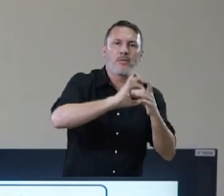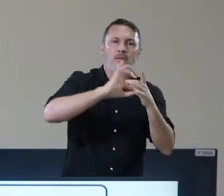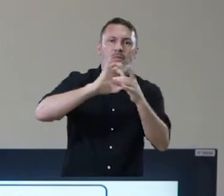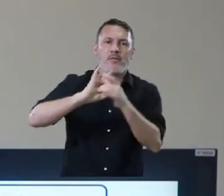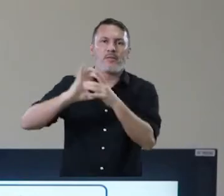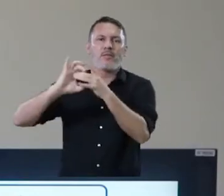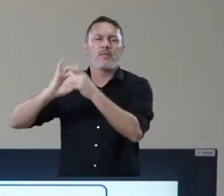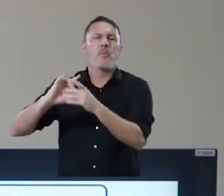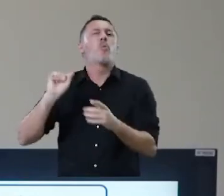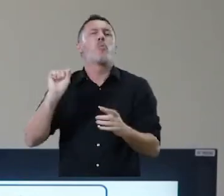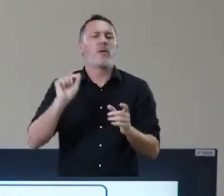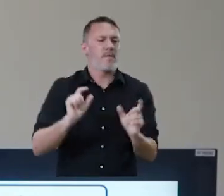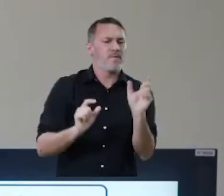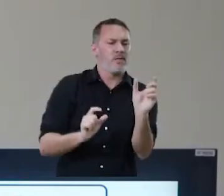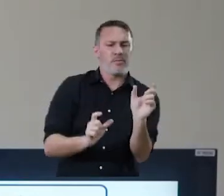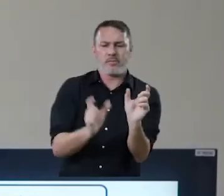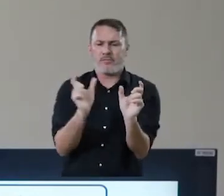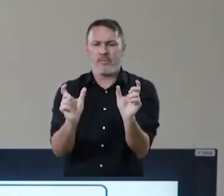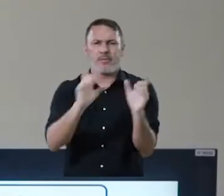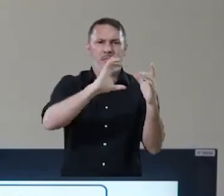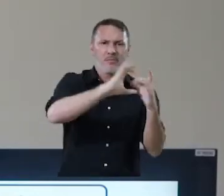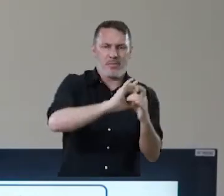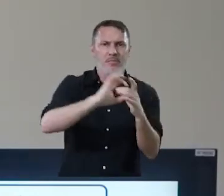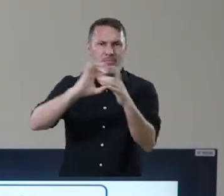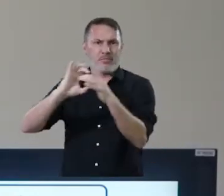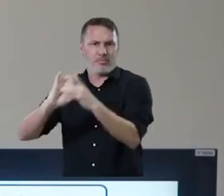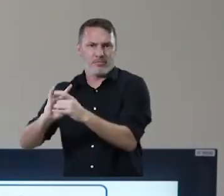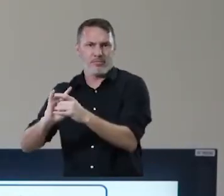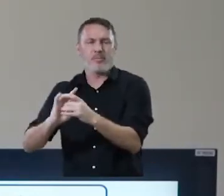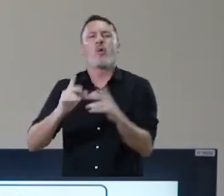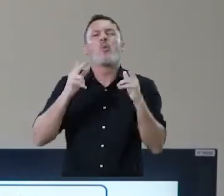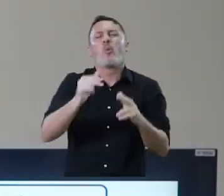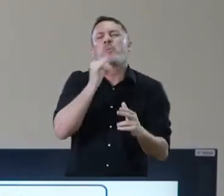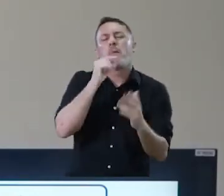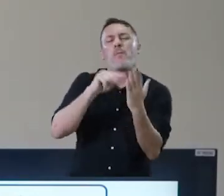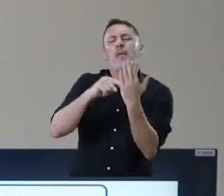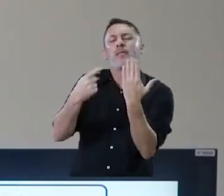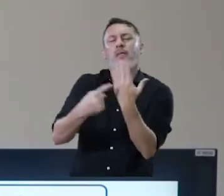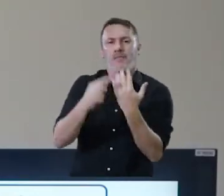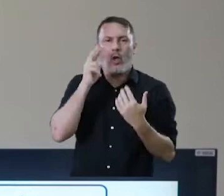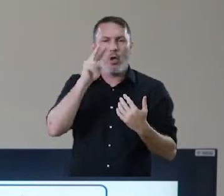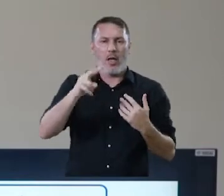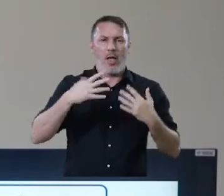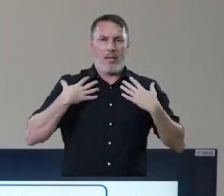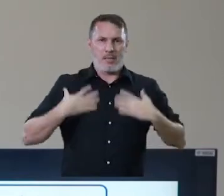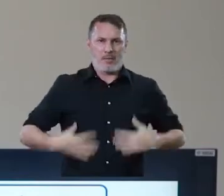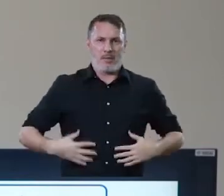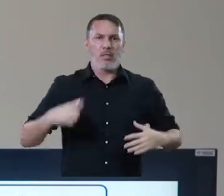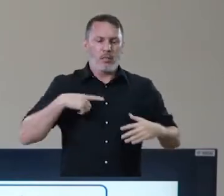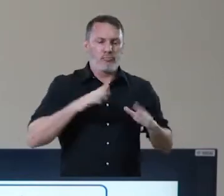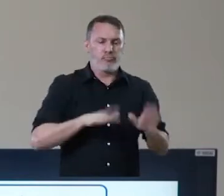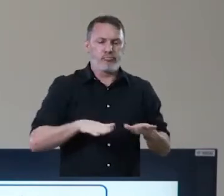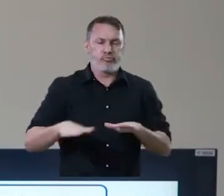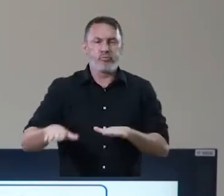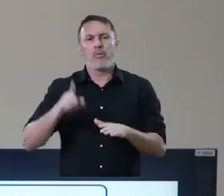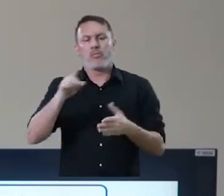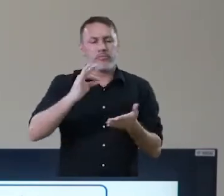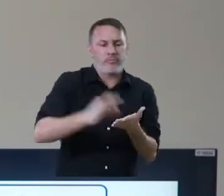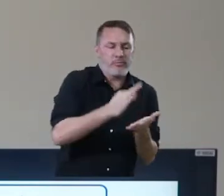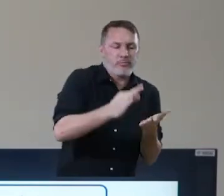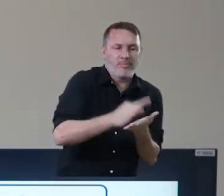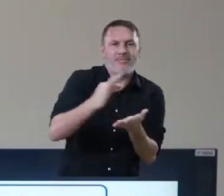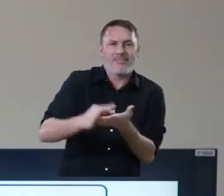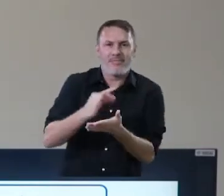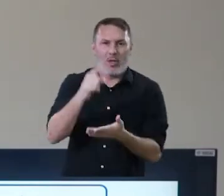de coesão. Como assim? Imagina que eu tenho uma camisa e eu preciso ali costurar aquela camisa. Imagina que a